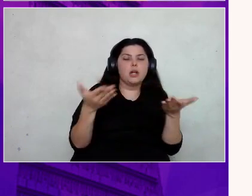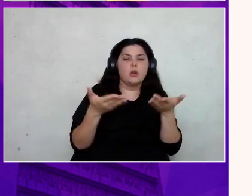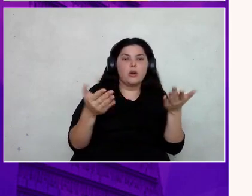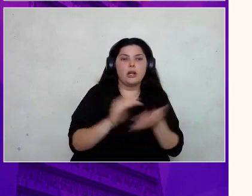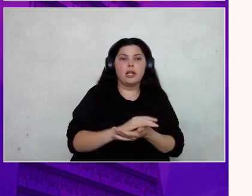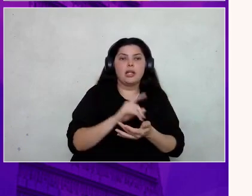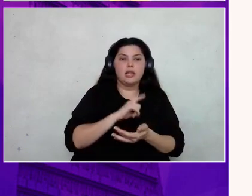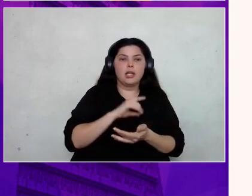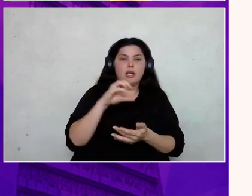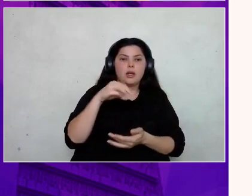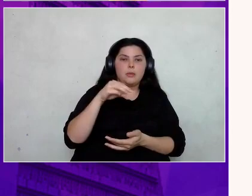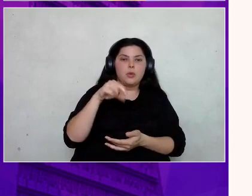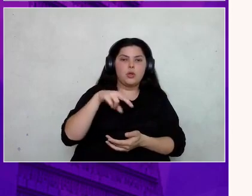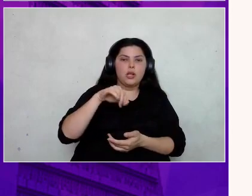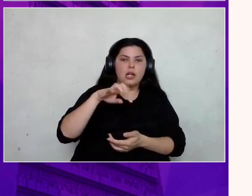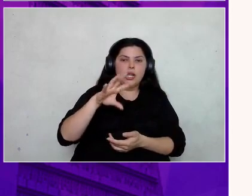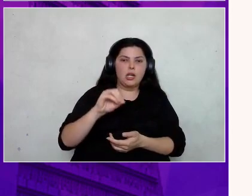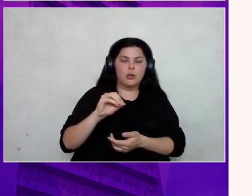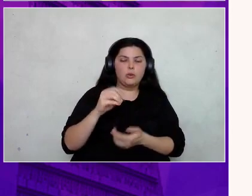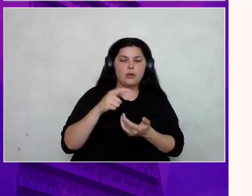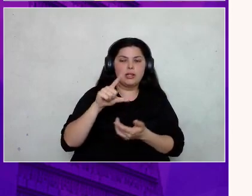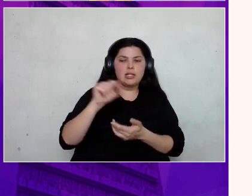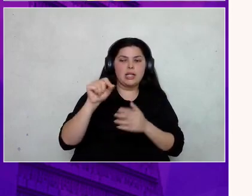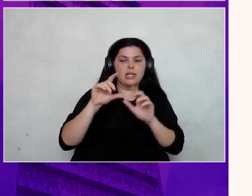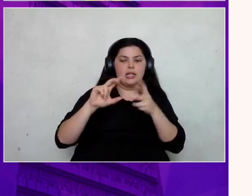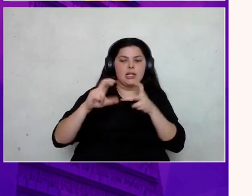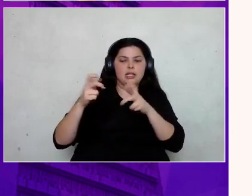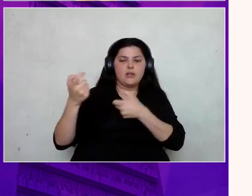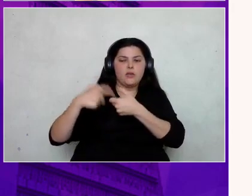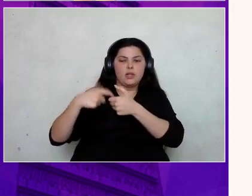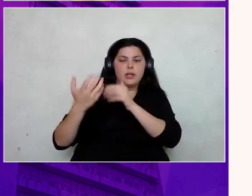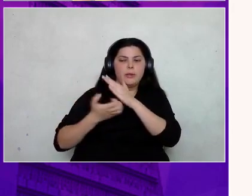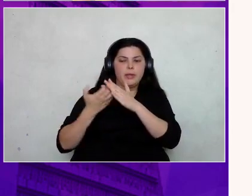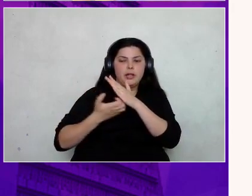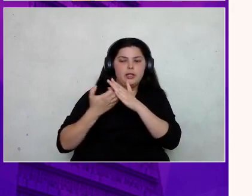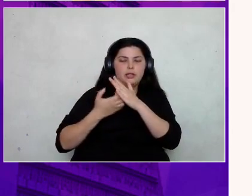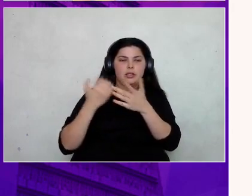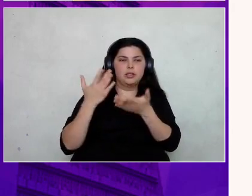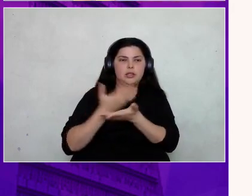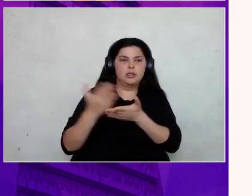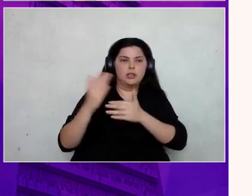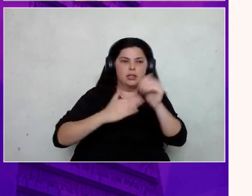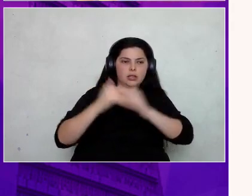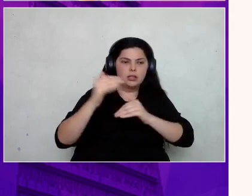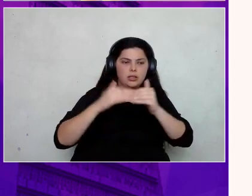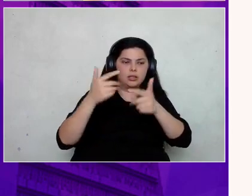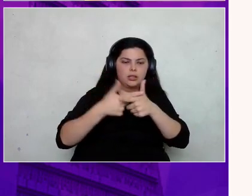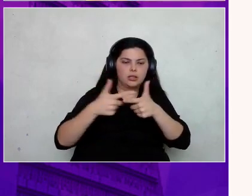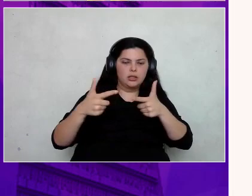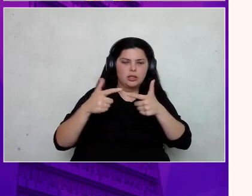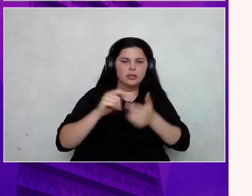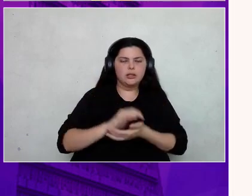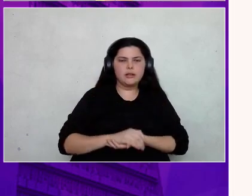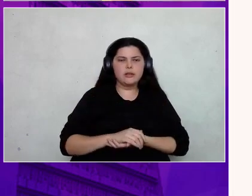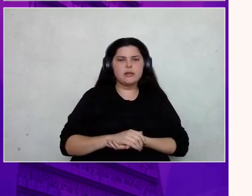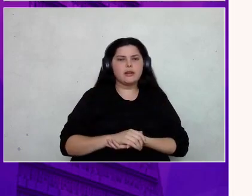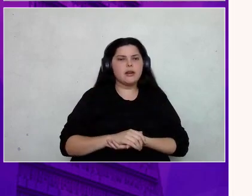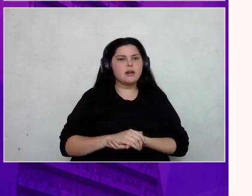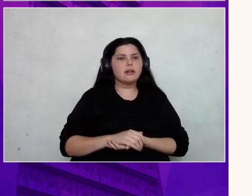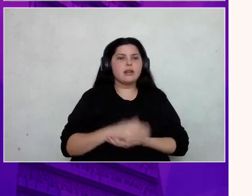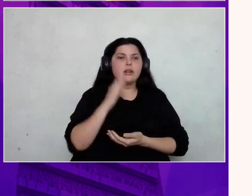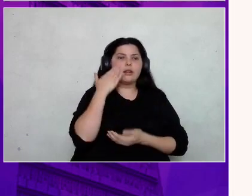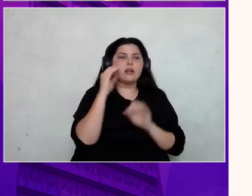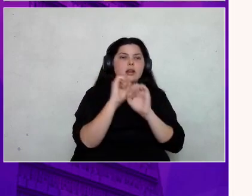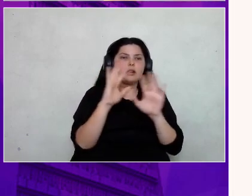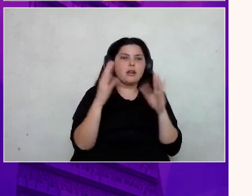eu quero sair aqui do TDC, quero voltar para a minha empresa e já quero começar a fazer essa divisão. Agora que a gente já entendeu como funciona a divisão